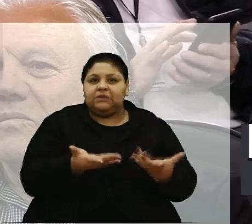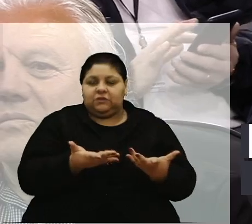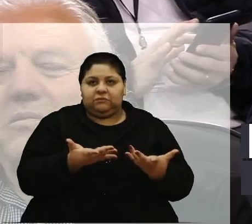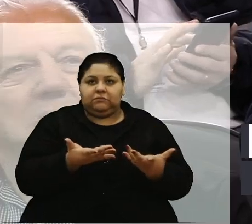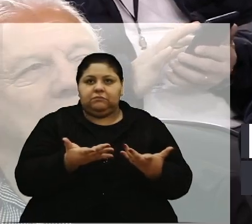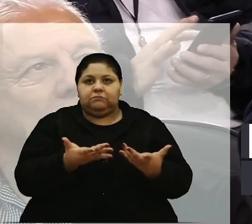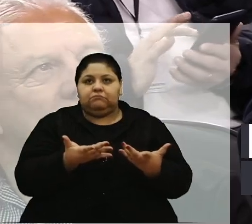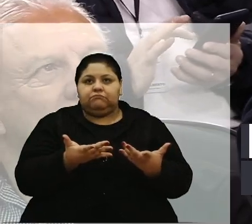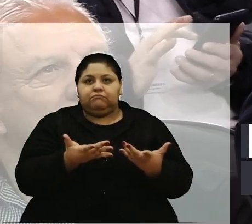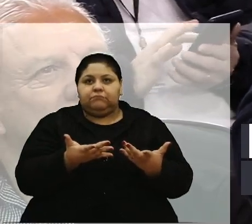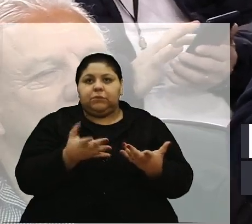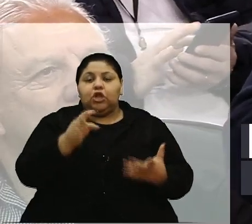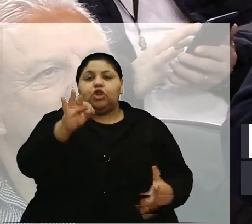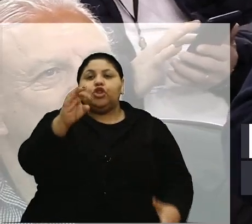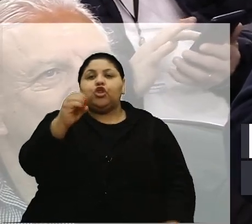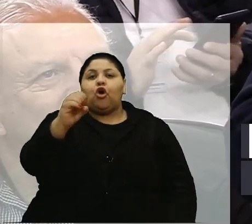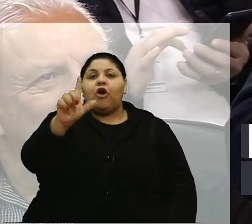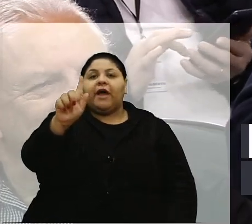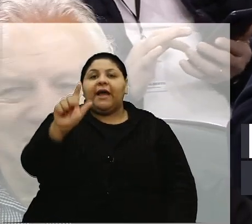Toga.